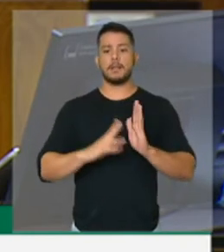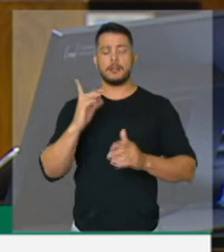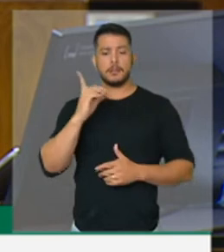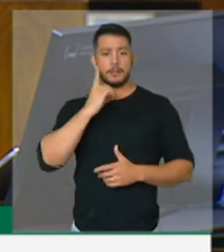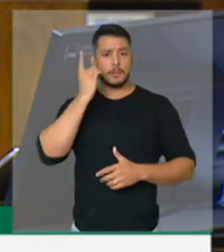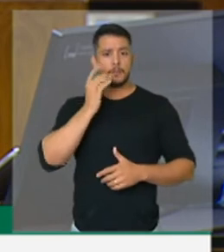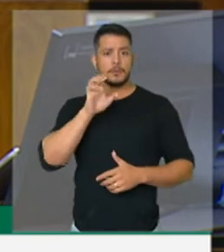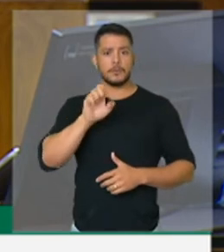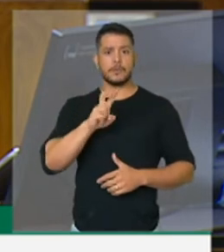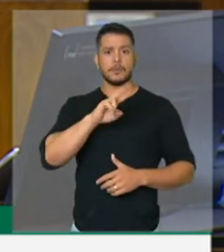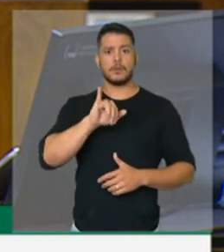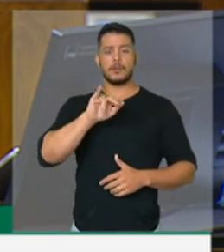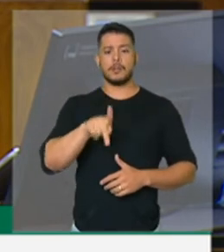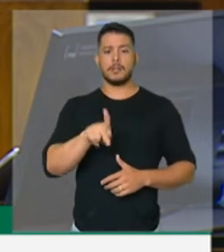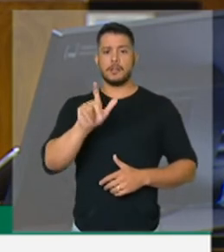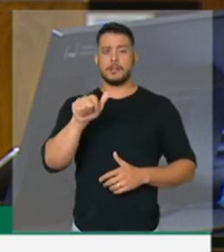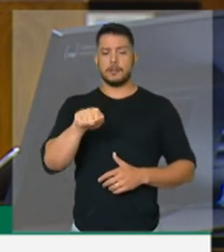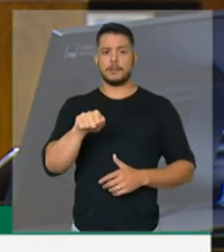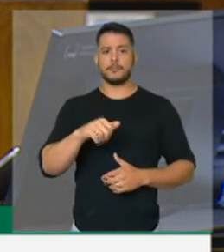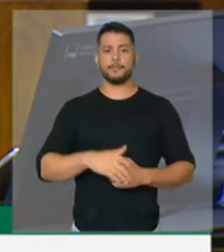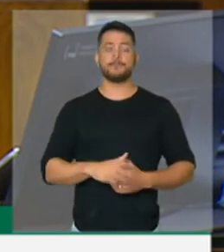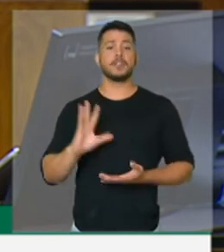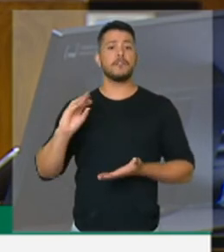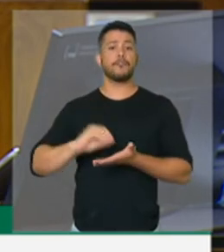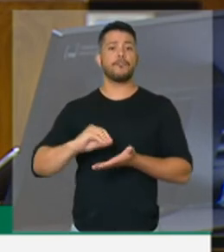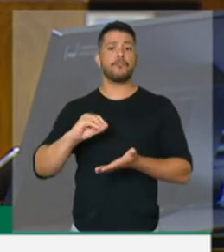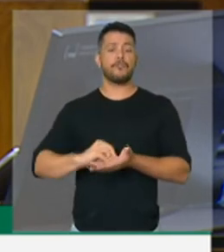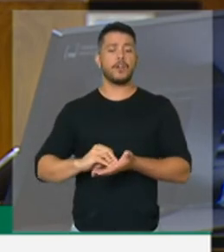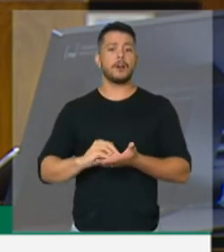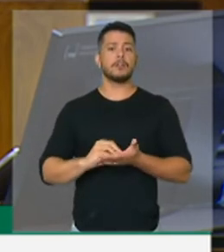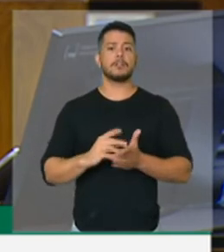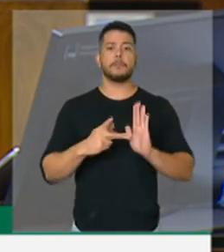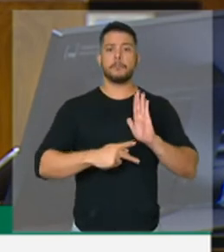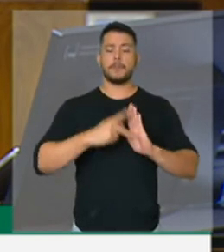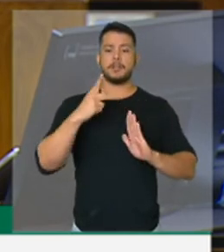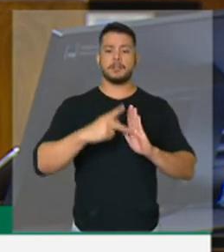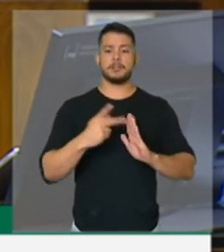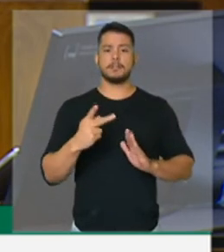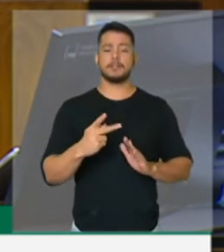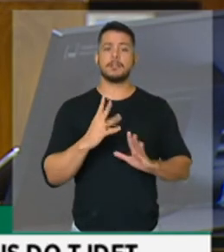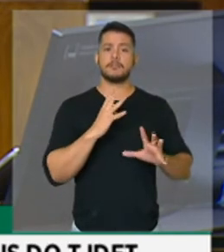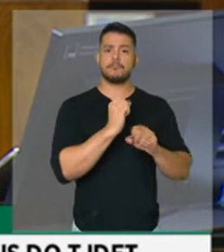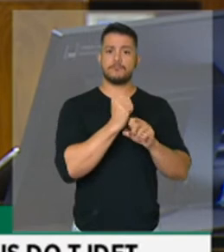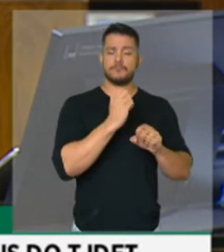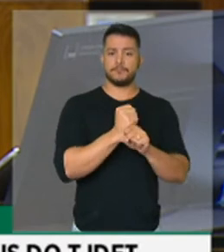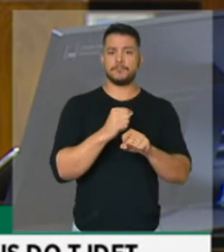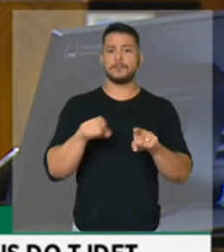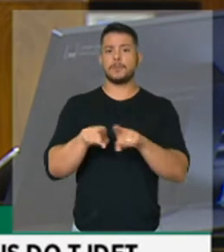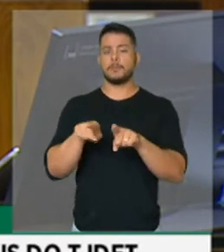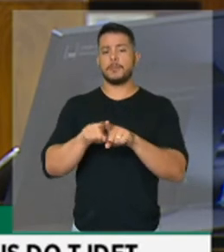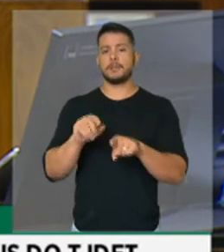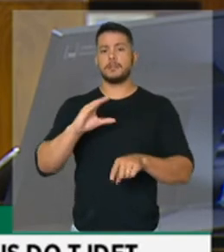pendente de pareceres das Comissões de Finanças e Tributação e Constituição e Justiça e Cidadania.